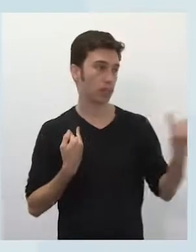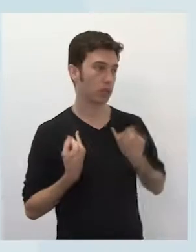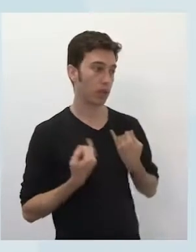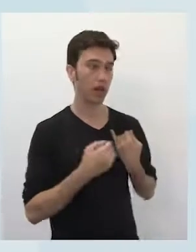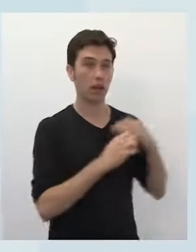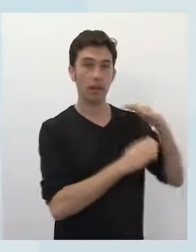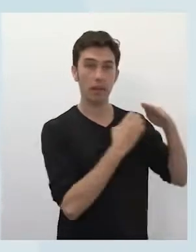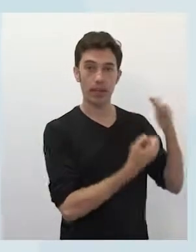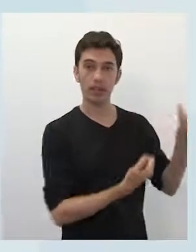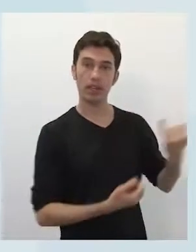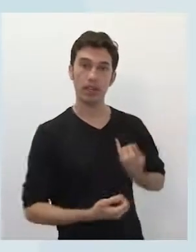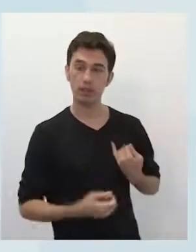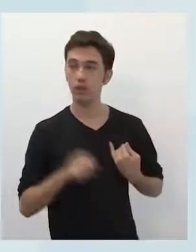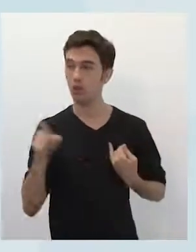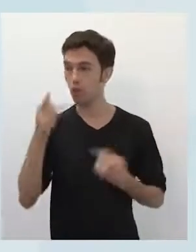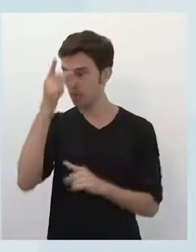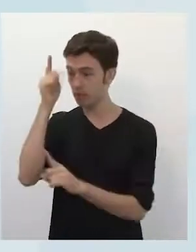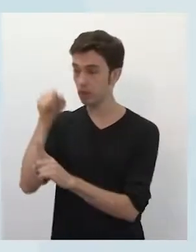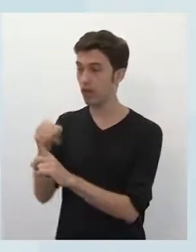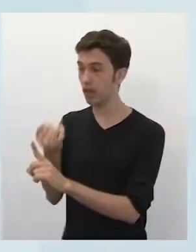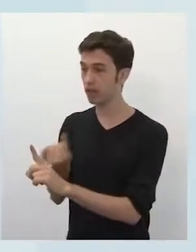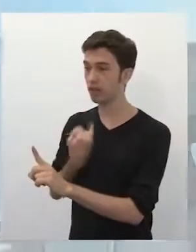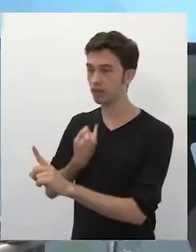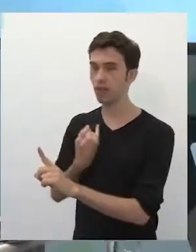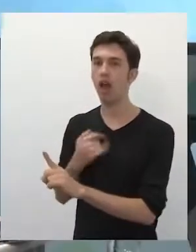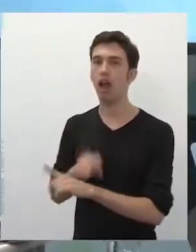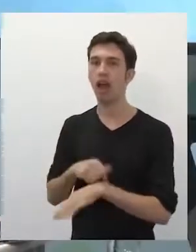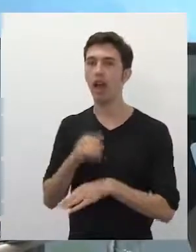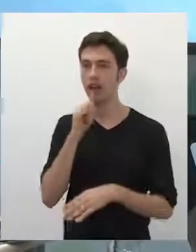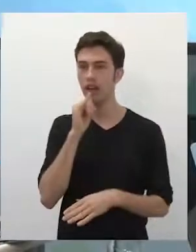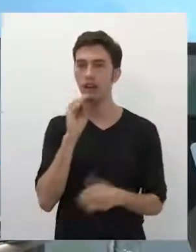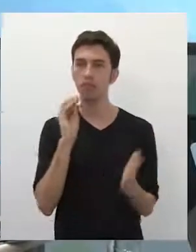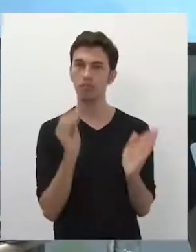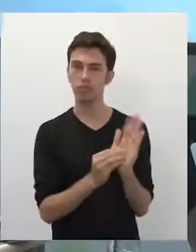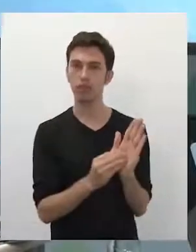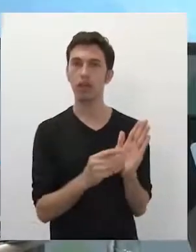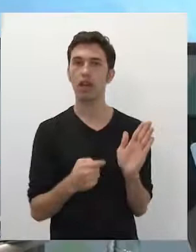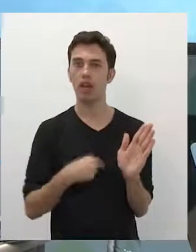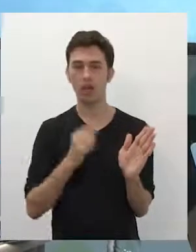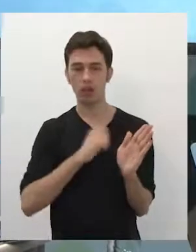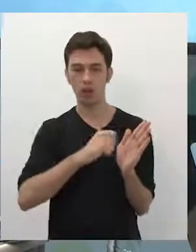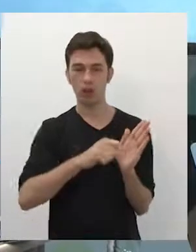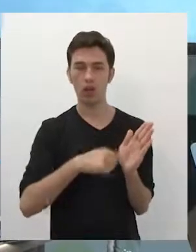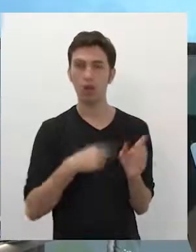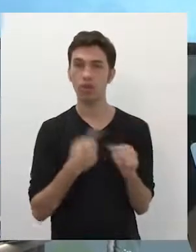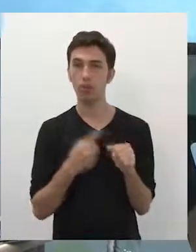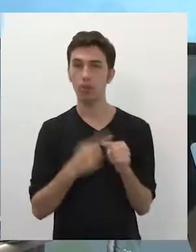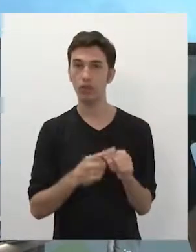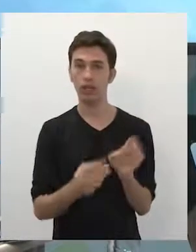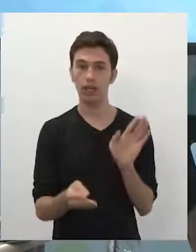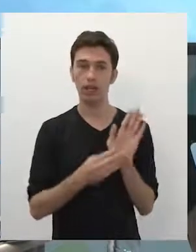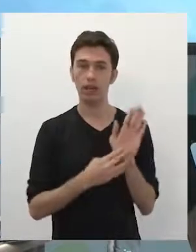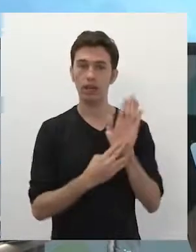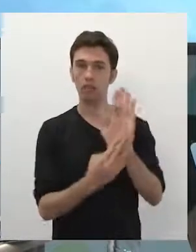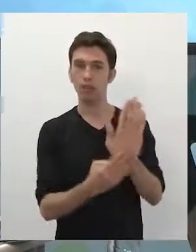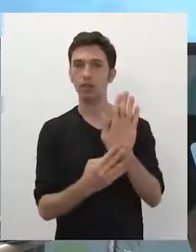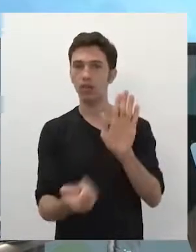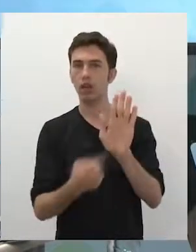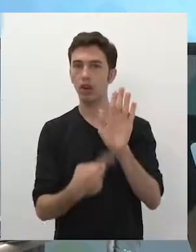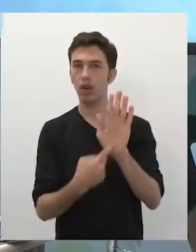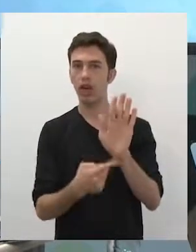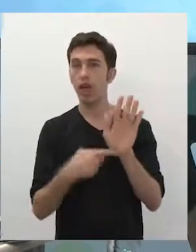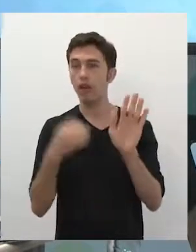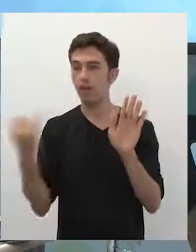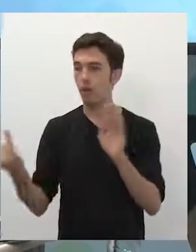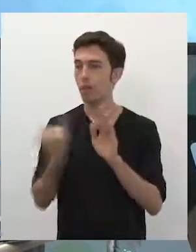tal pessoa que divulgou essa informação e traz até um pouquinho mais de segurança para quem está lendo, né? Porque está explícito da onde que veio